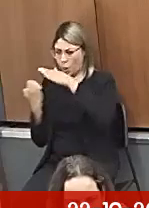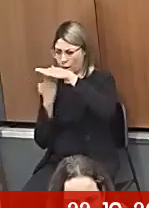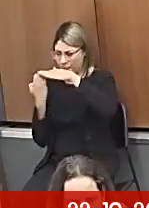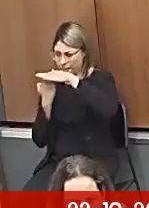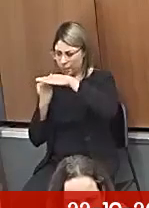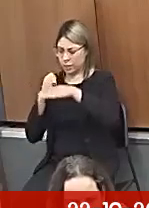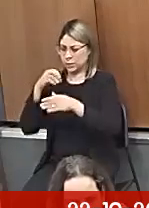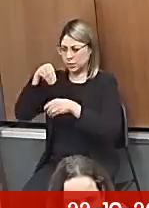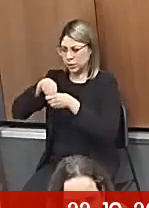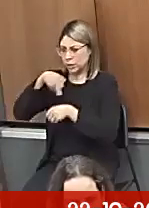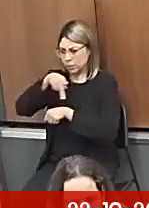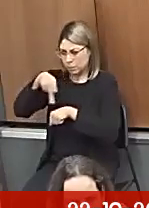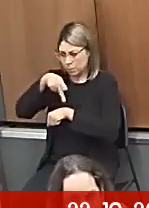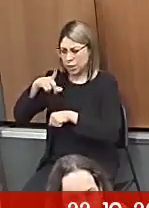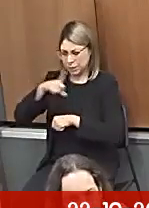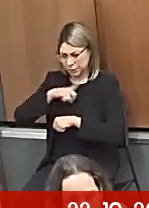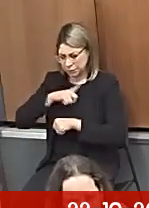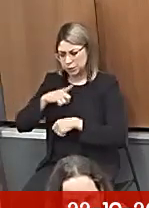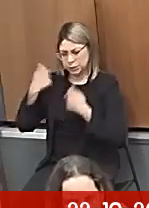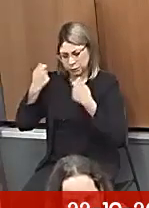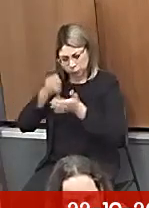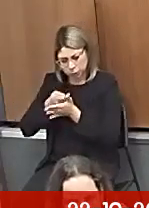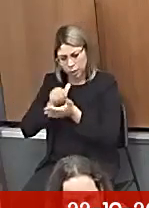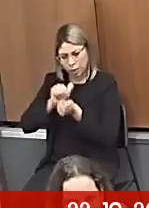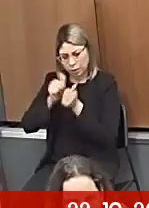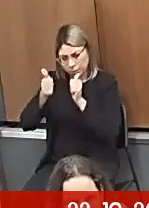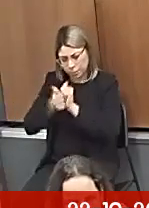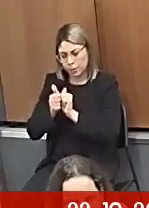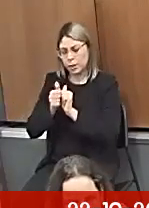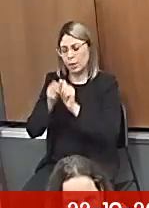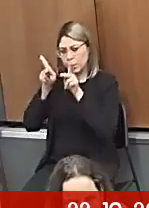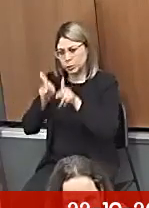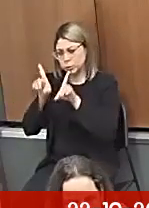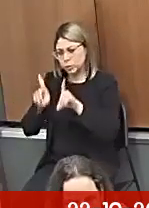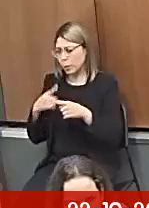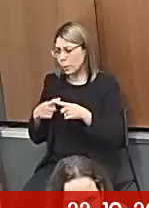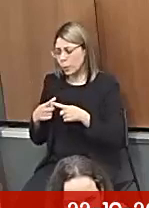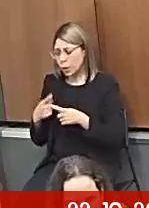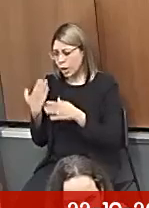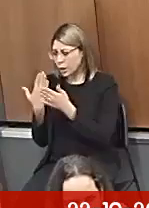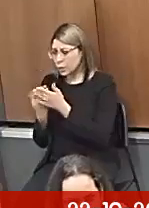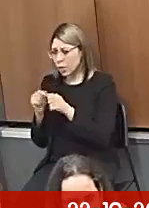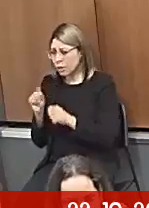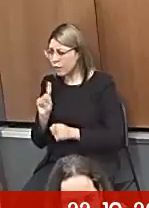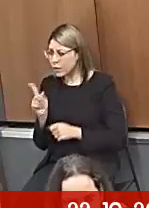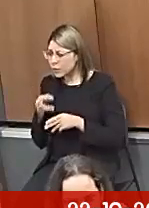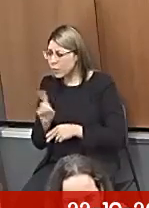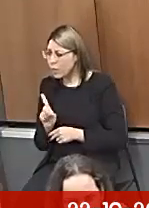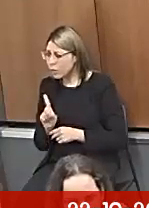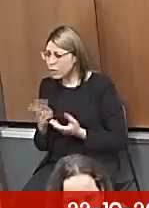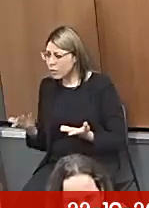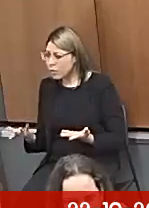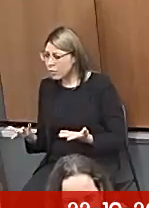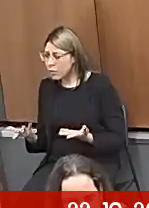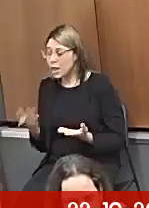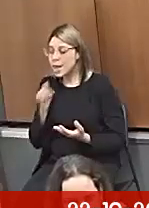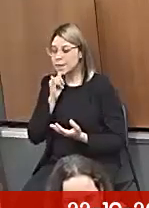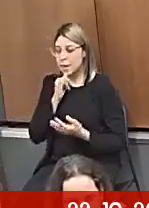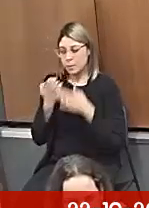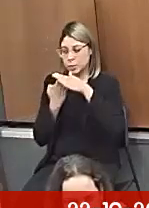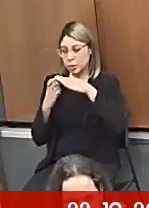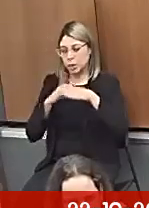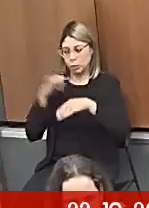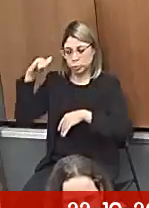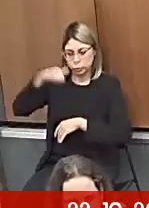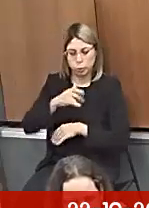do país se adaptaram à pessoa com deficiência, por que as escolas não farão? Então, a gente vai ver, por exemplo, empresas